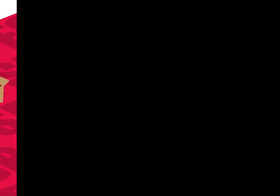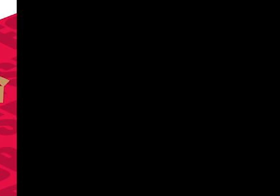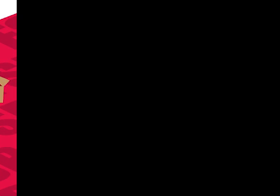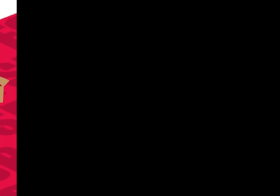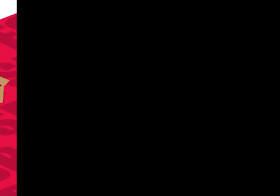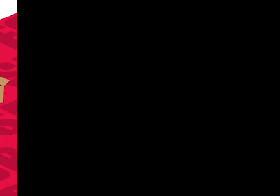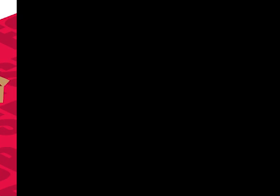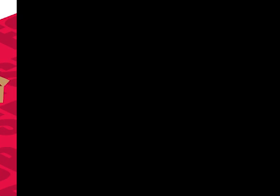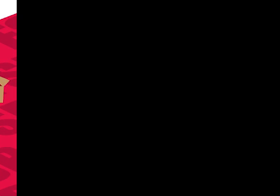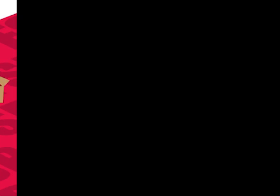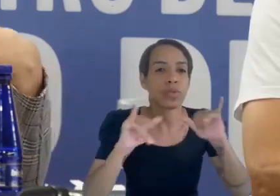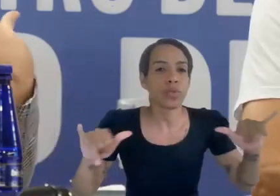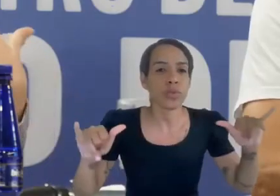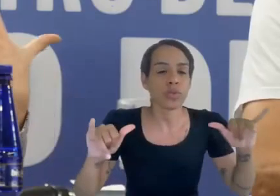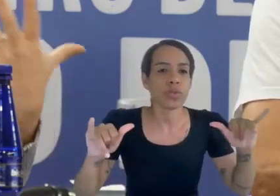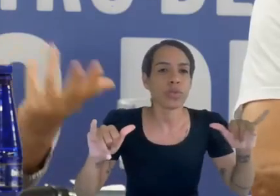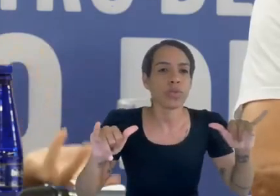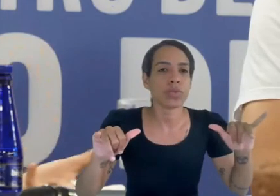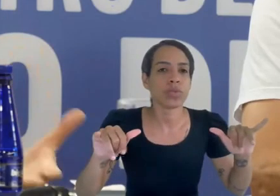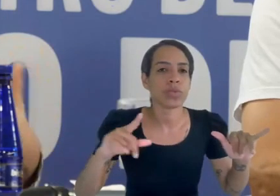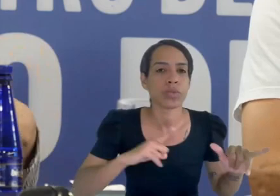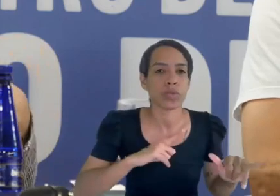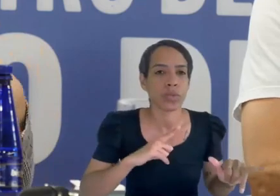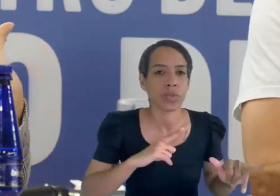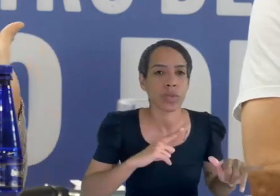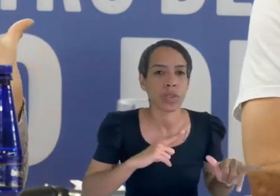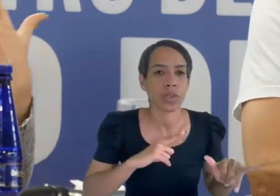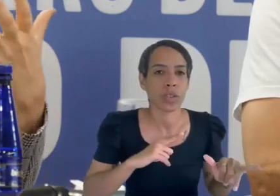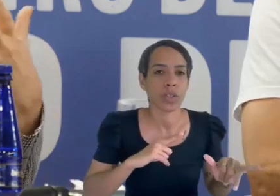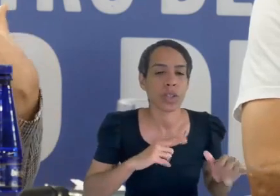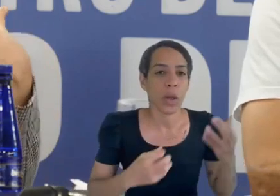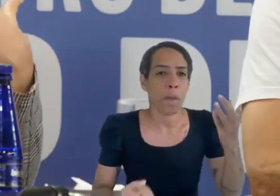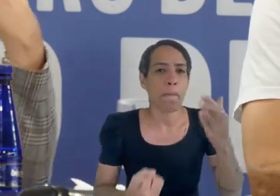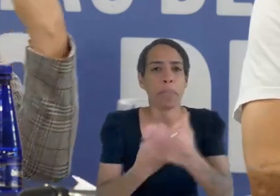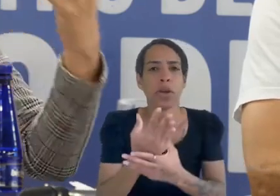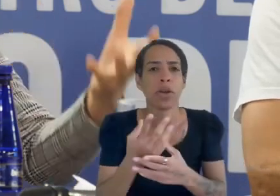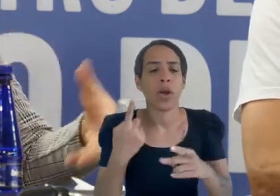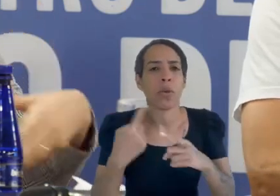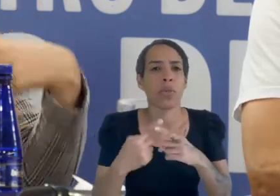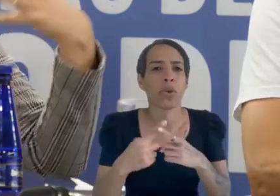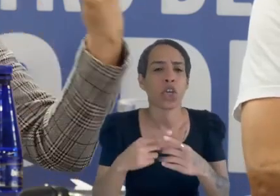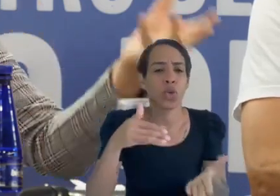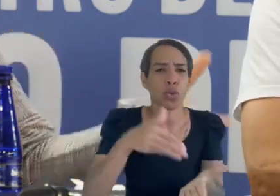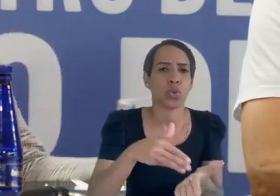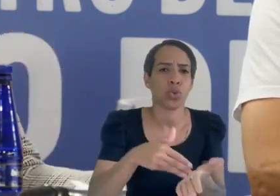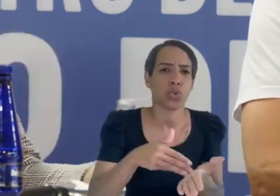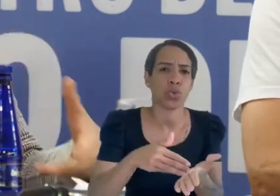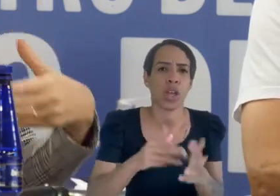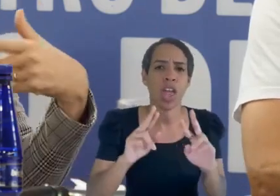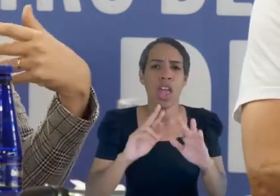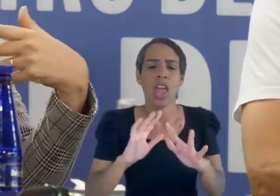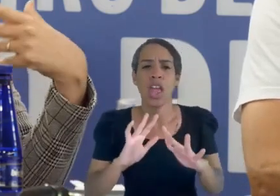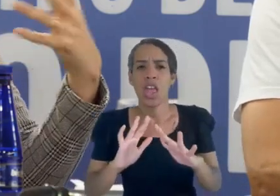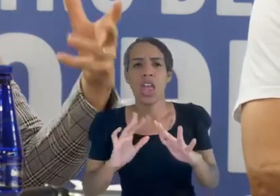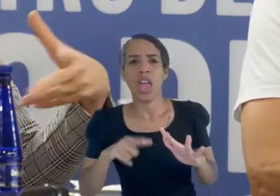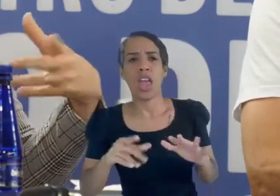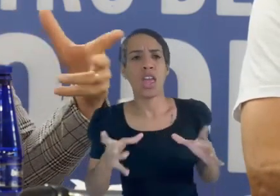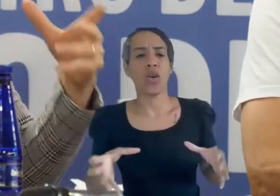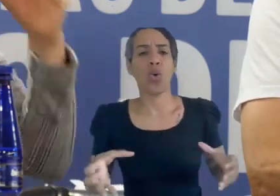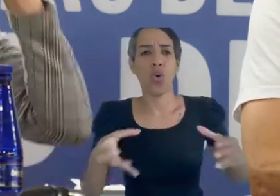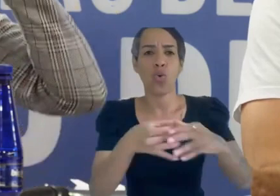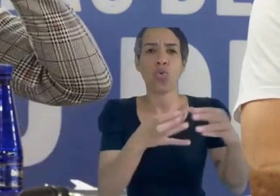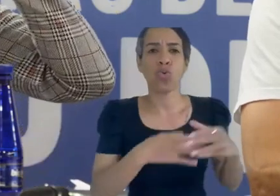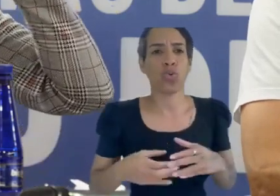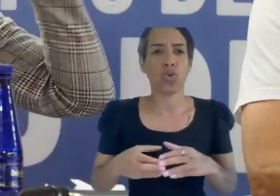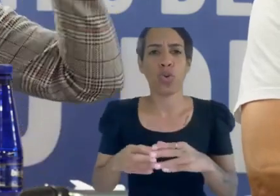foram Madrid proporciona porque eles em última instâncias são uma rede de circulação de atores e de fontes de